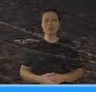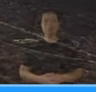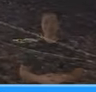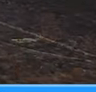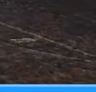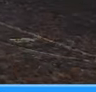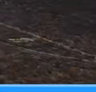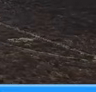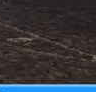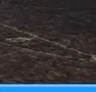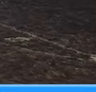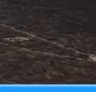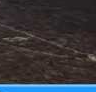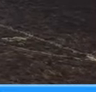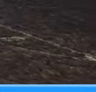todos nós.